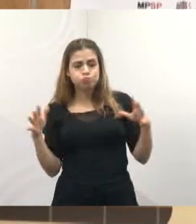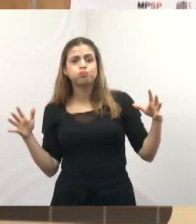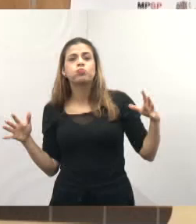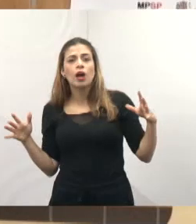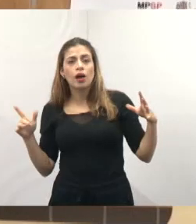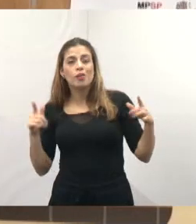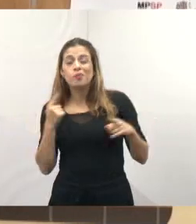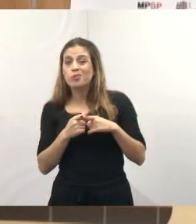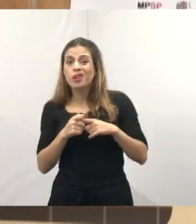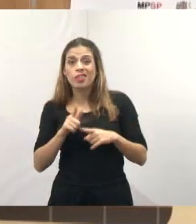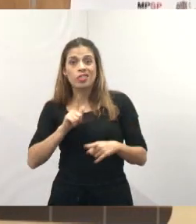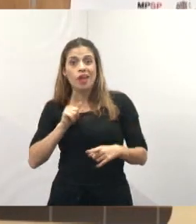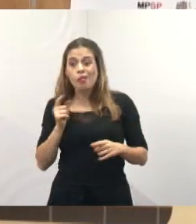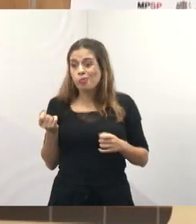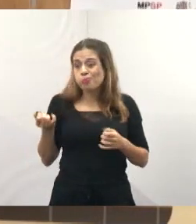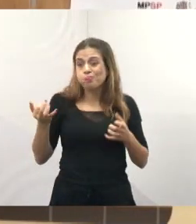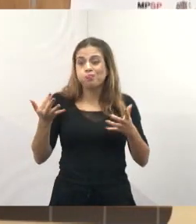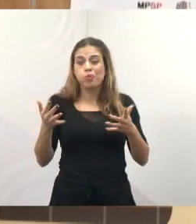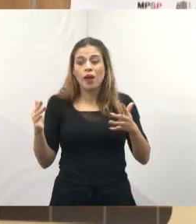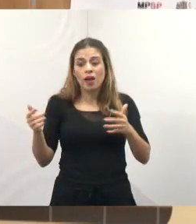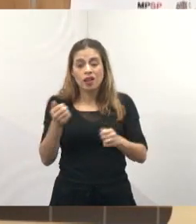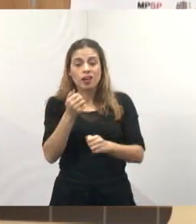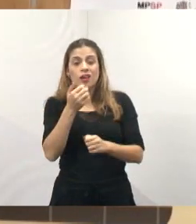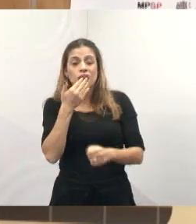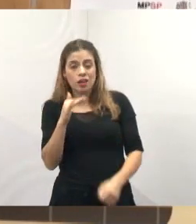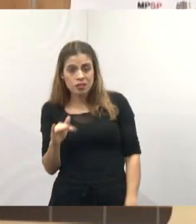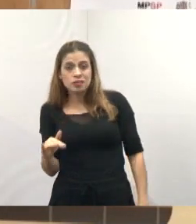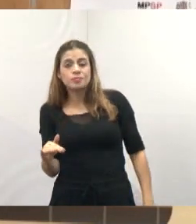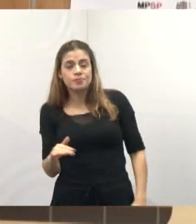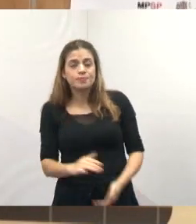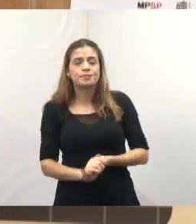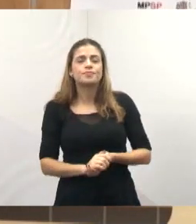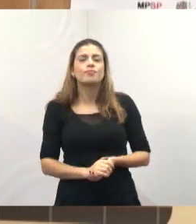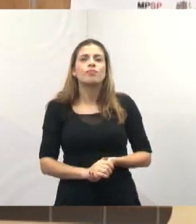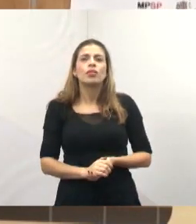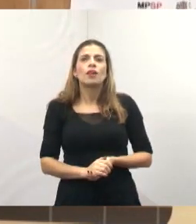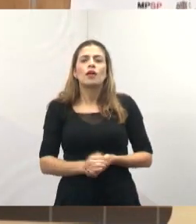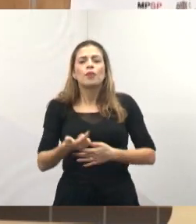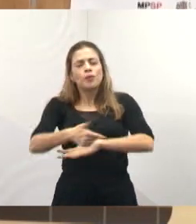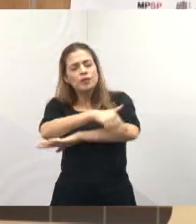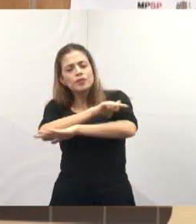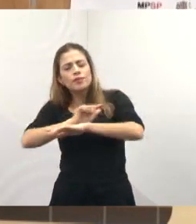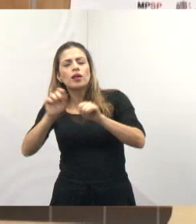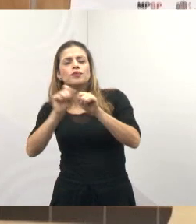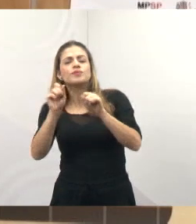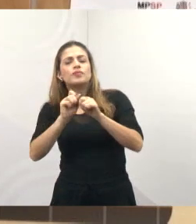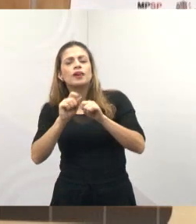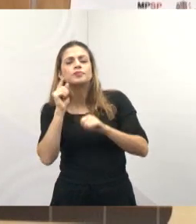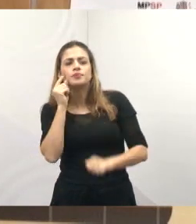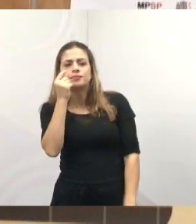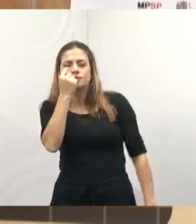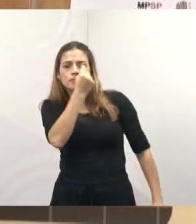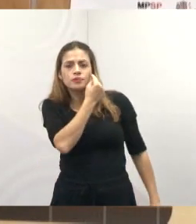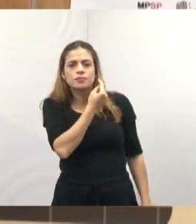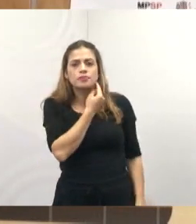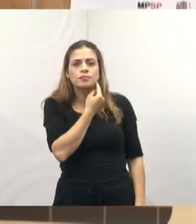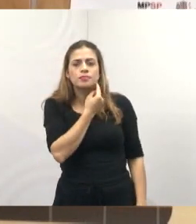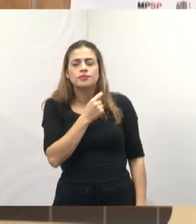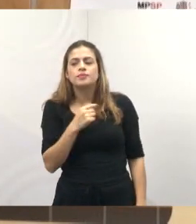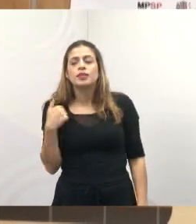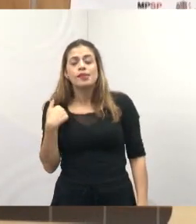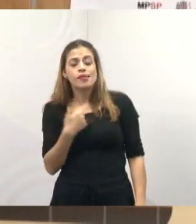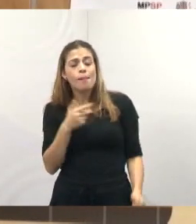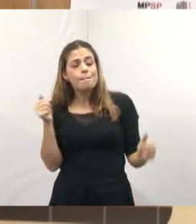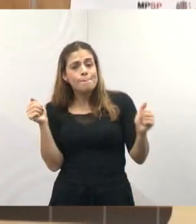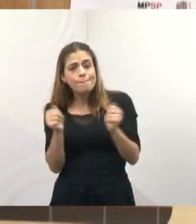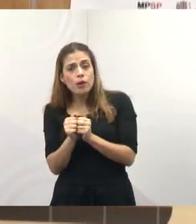tem muita gente do Parque Minha Lua. Asfalto que foi feito no Parque Minha Lua. E eu